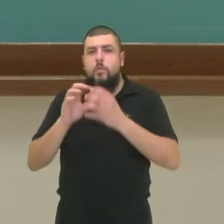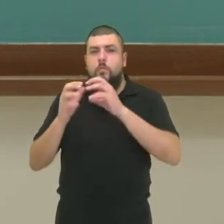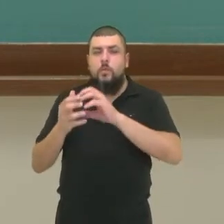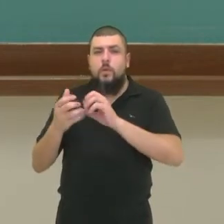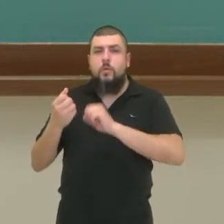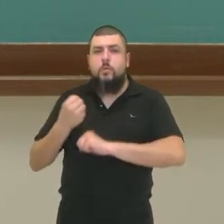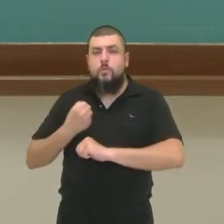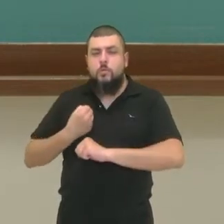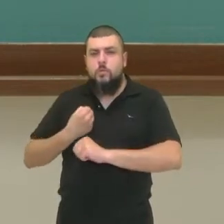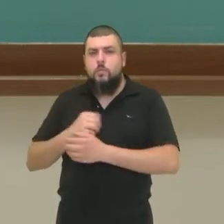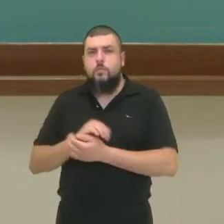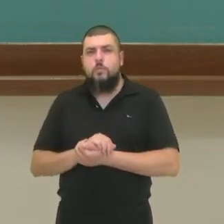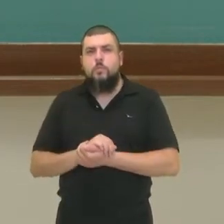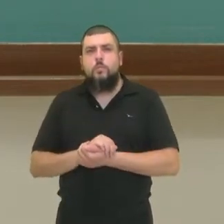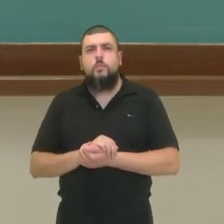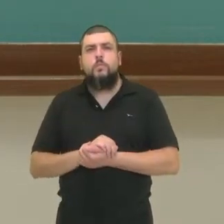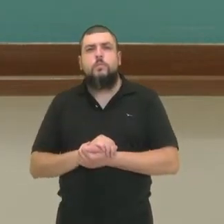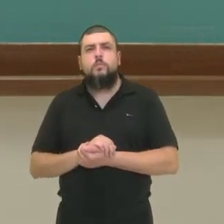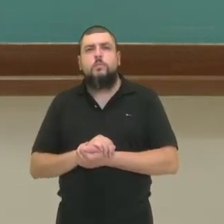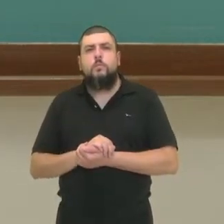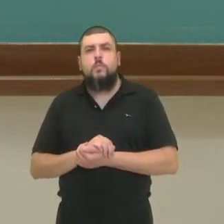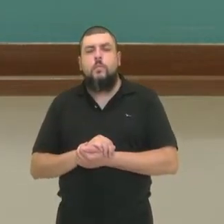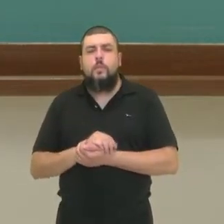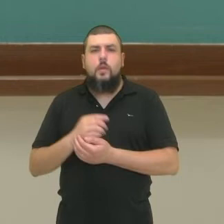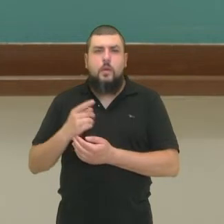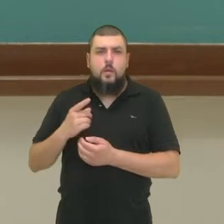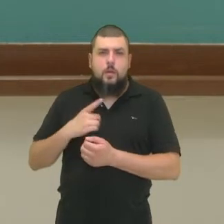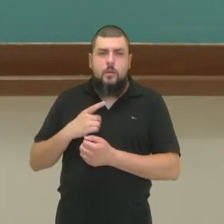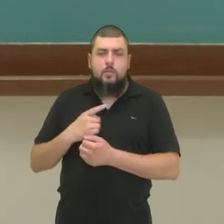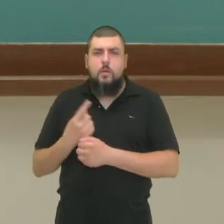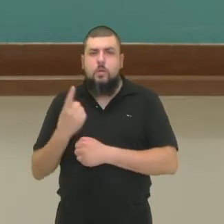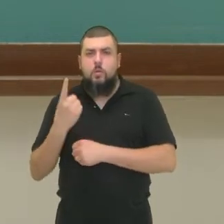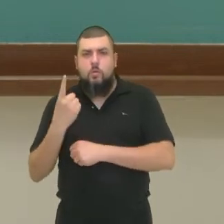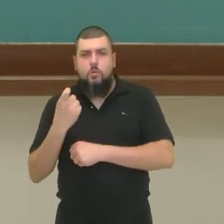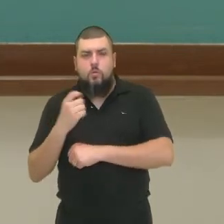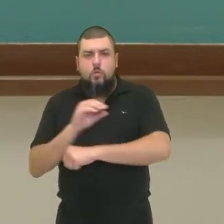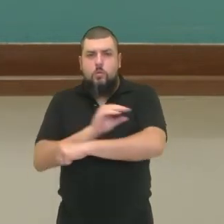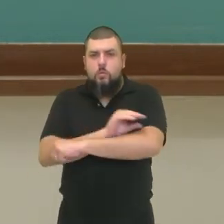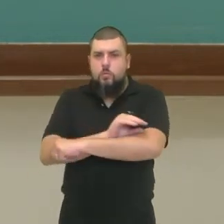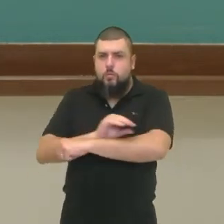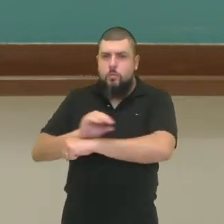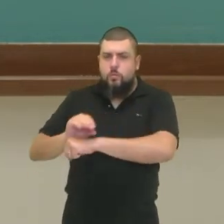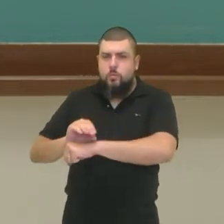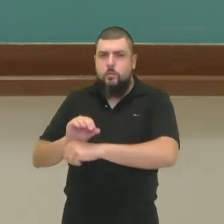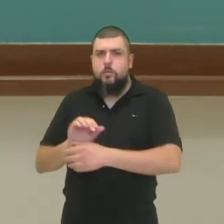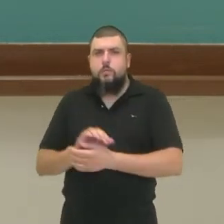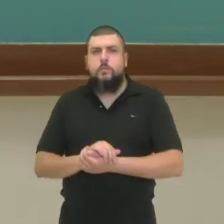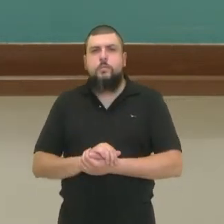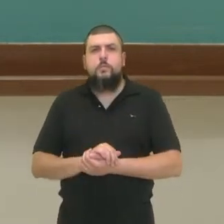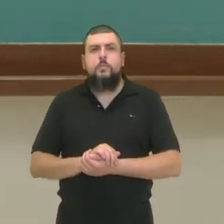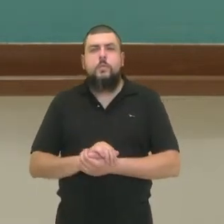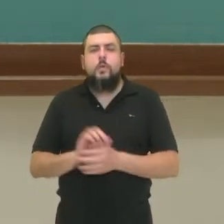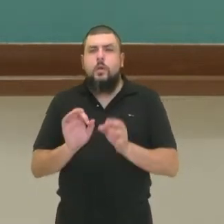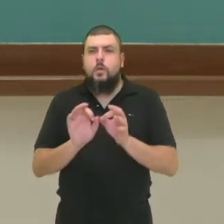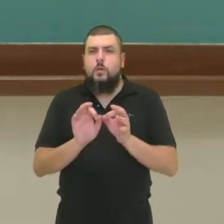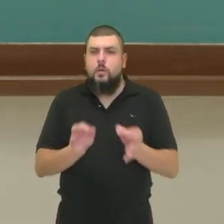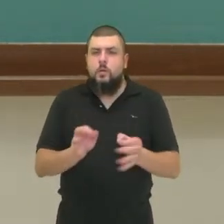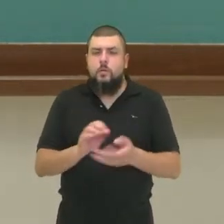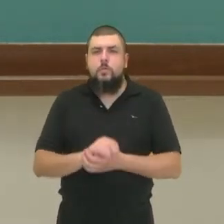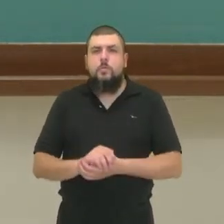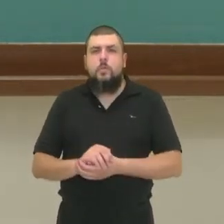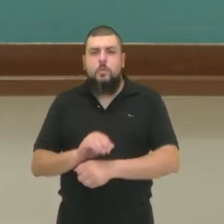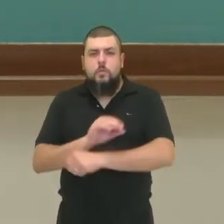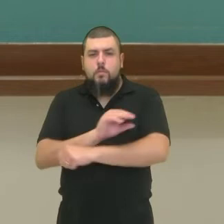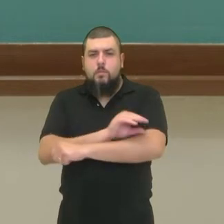ao número de células, o que que nós temos? Uma camada, uma única camada, o tecido epitelial simples. Várias